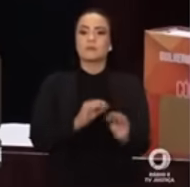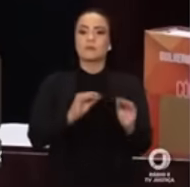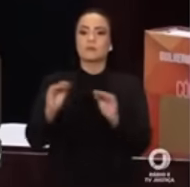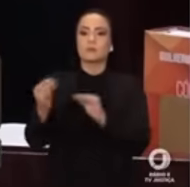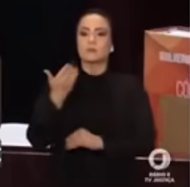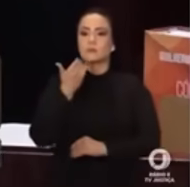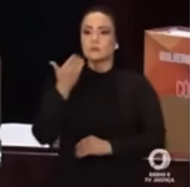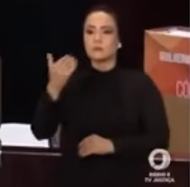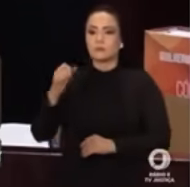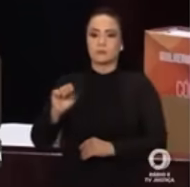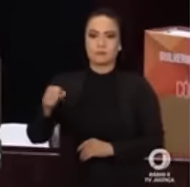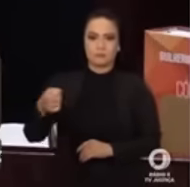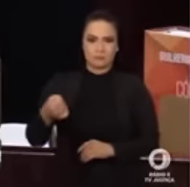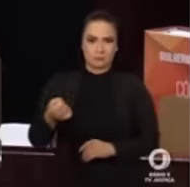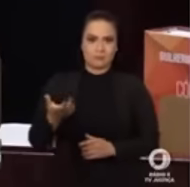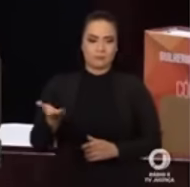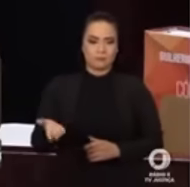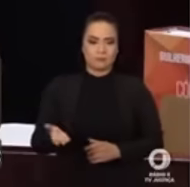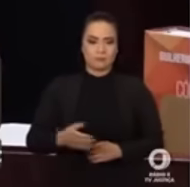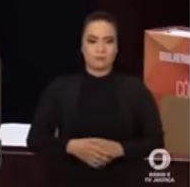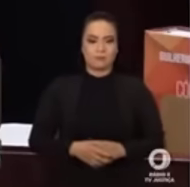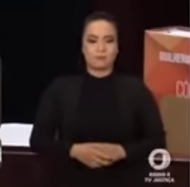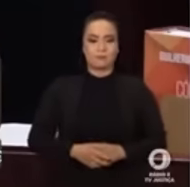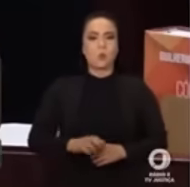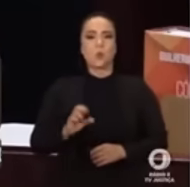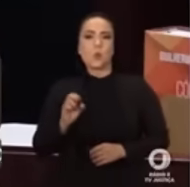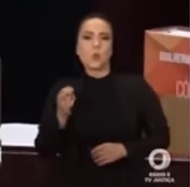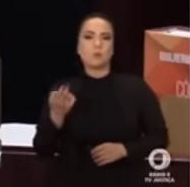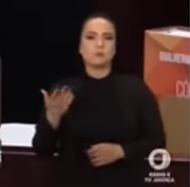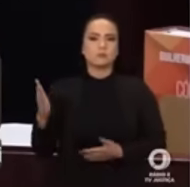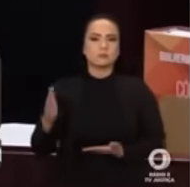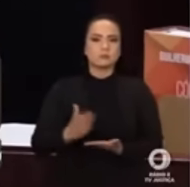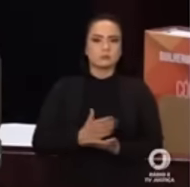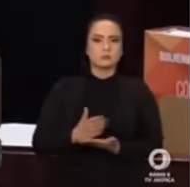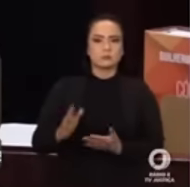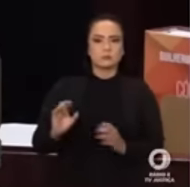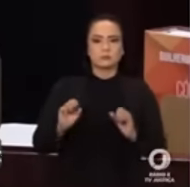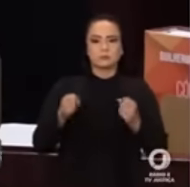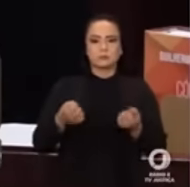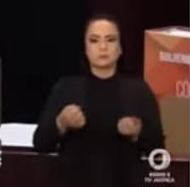da defesa, ou de algumas das defesas.